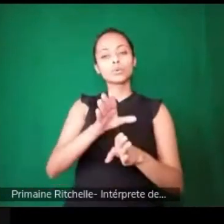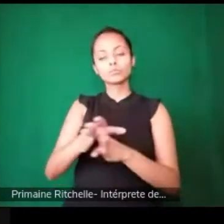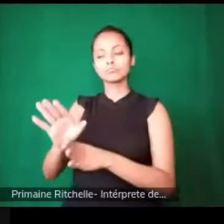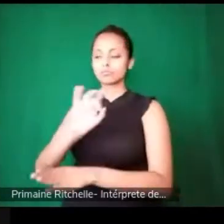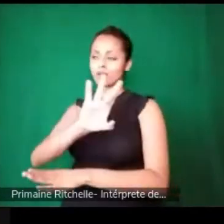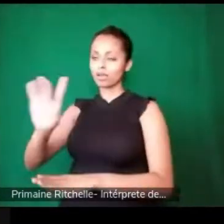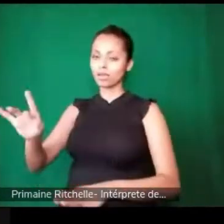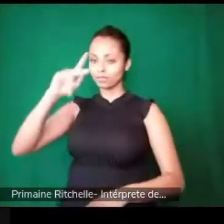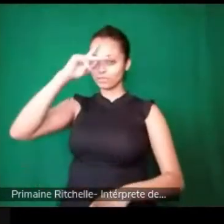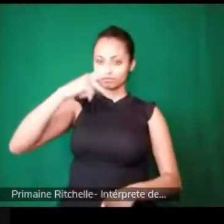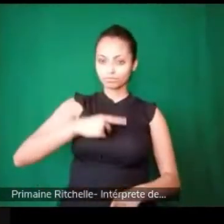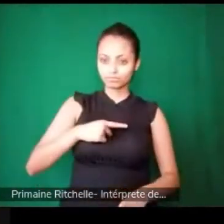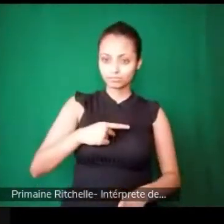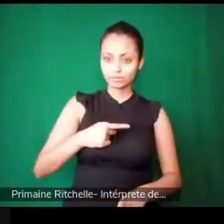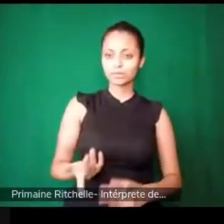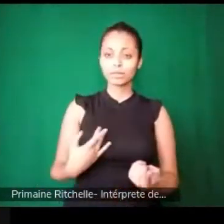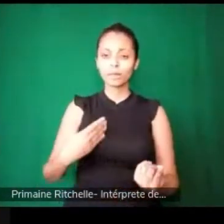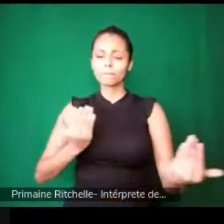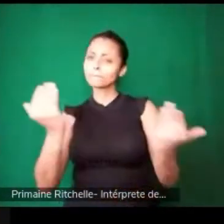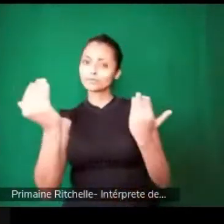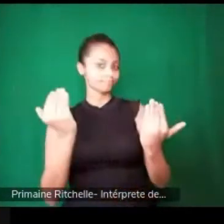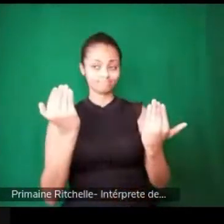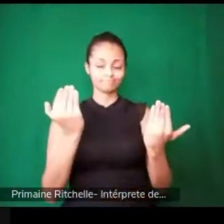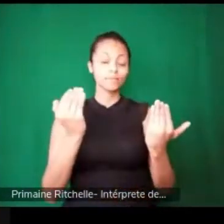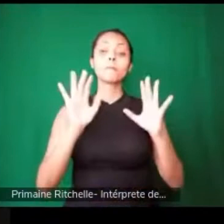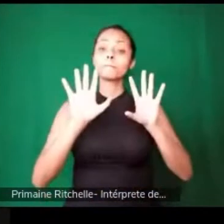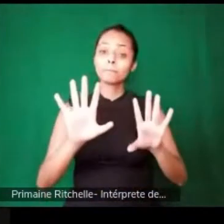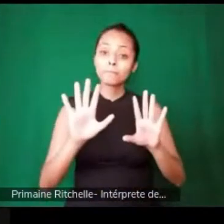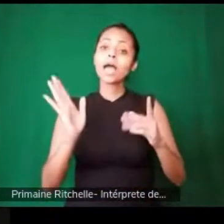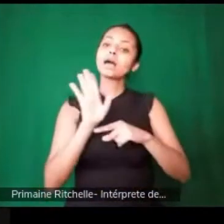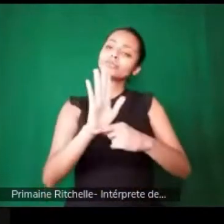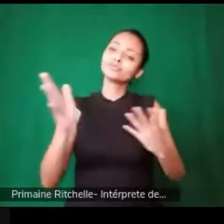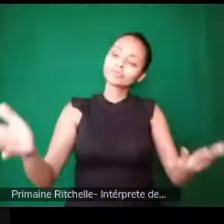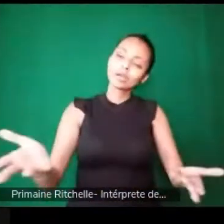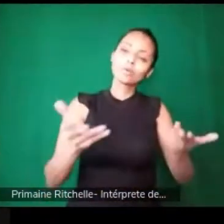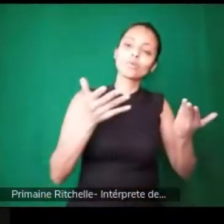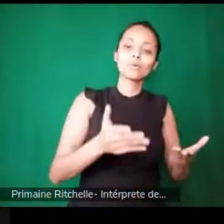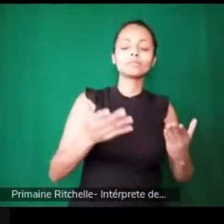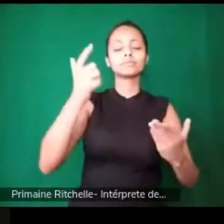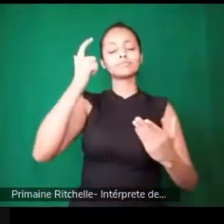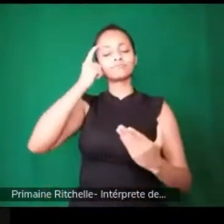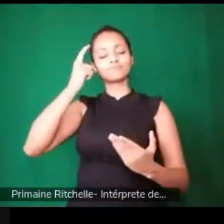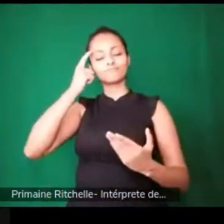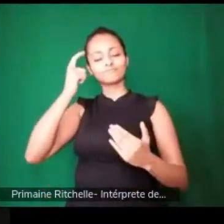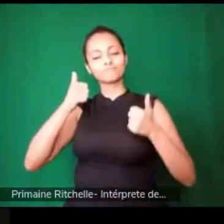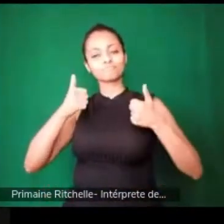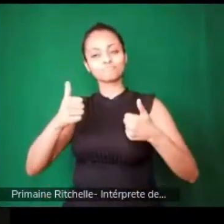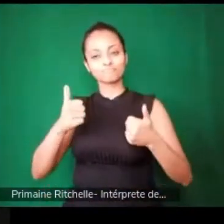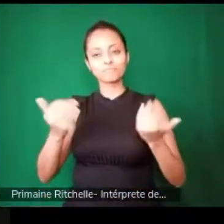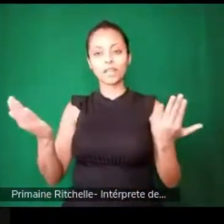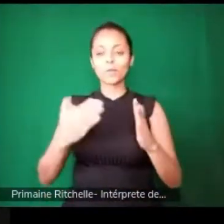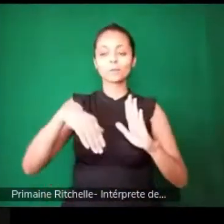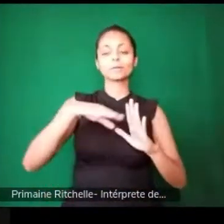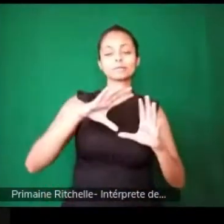uma psicoterapia, mas ele é um acolhimento inicial em saúde mental, principalmente agora nos termos da pandemia, nos